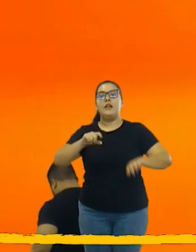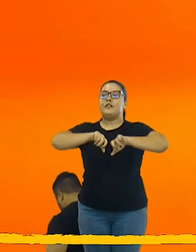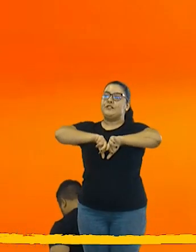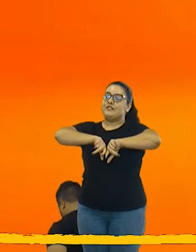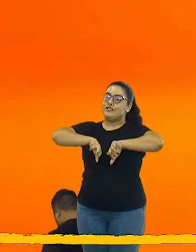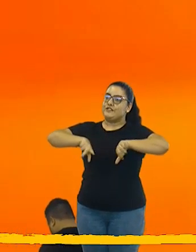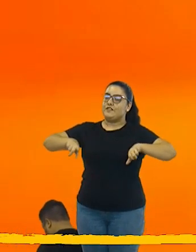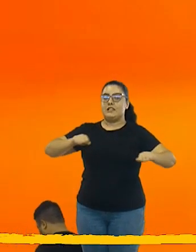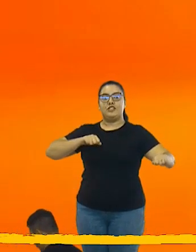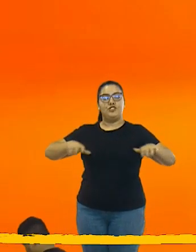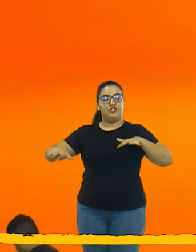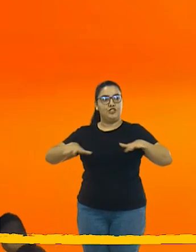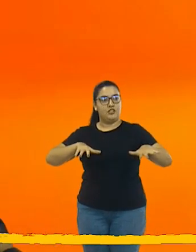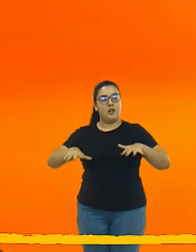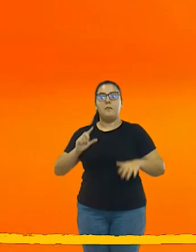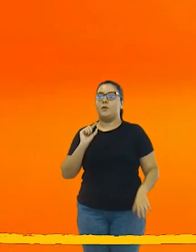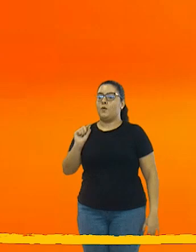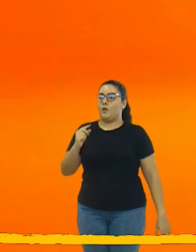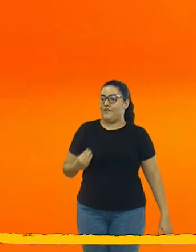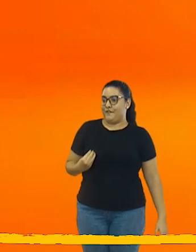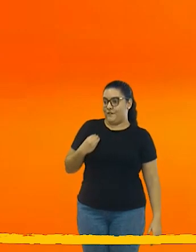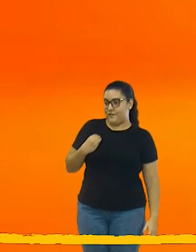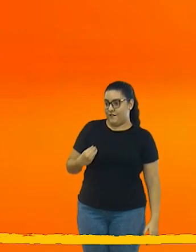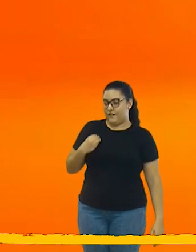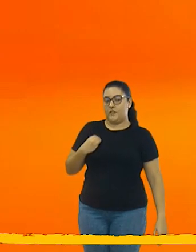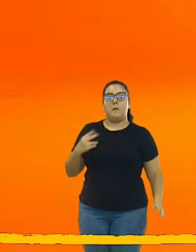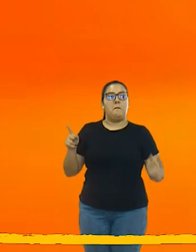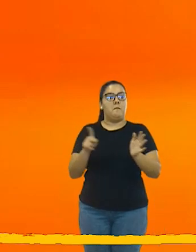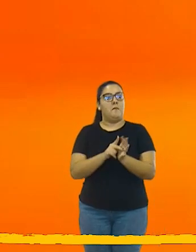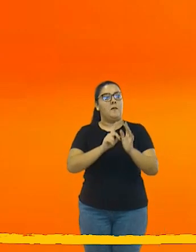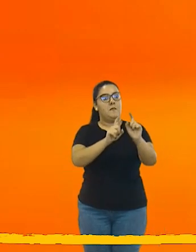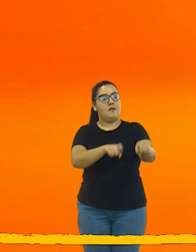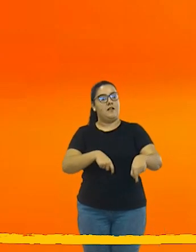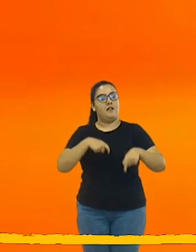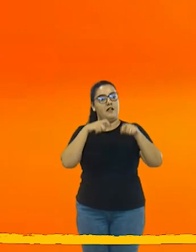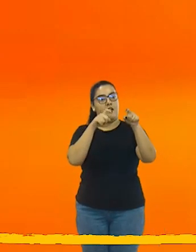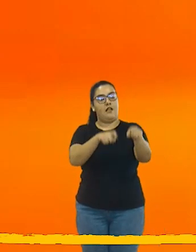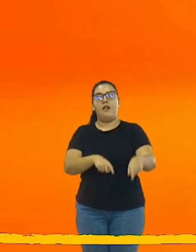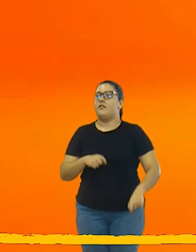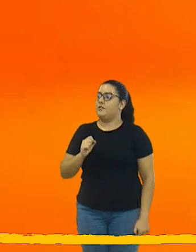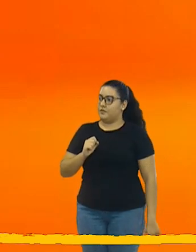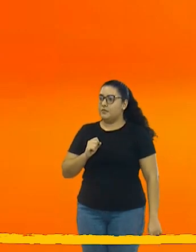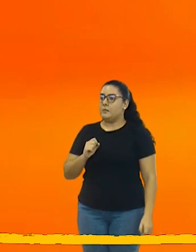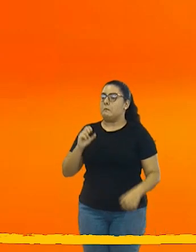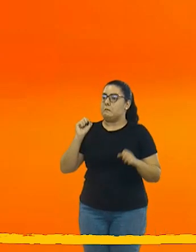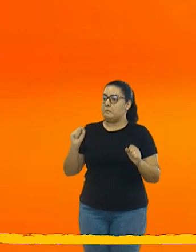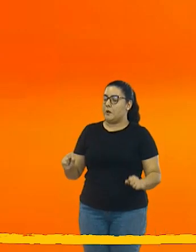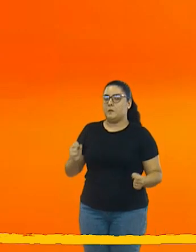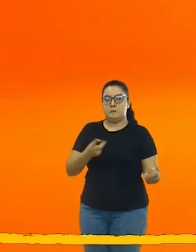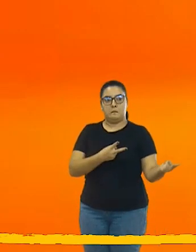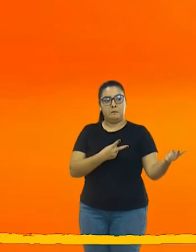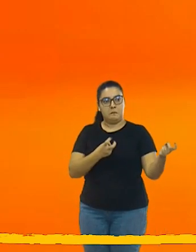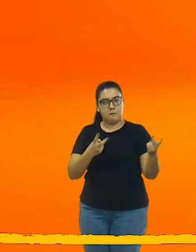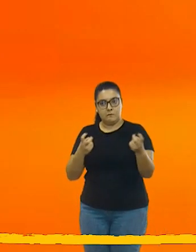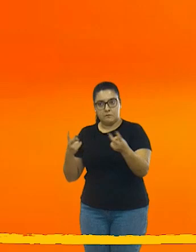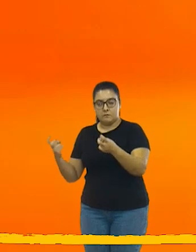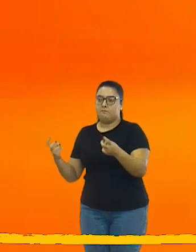diversas dinâmicas do modo de vida agrário, que obviamente a gente consegue observar com muito mais atenção nos dias